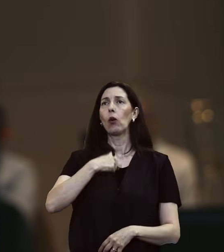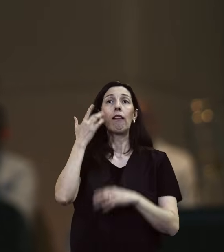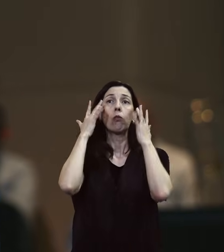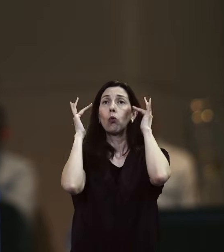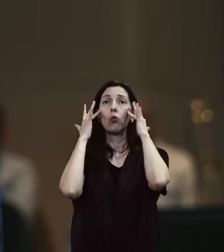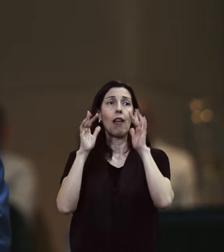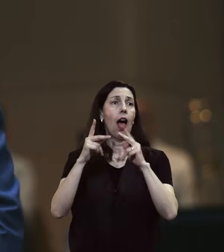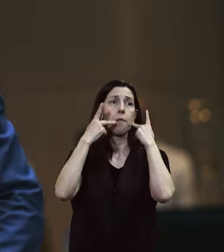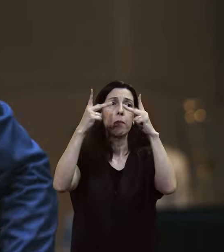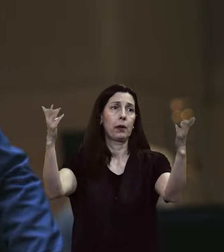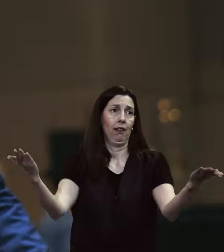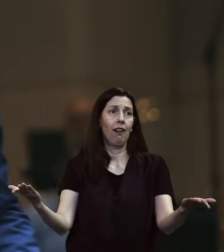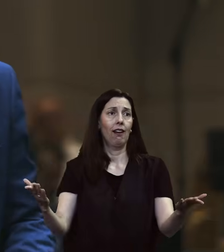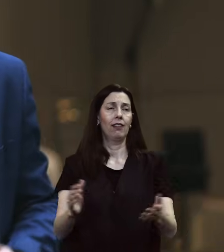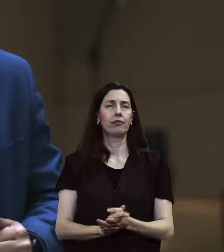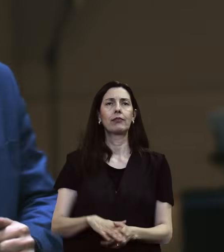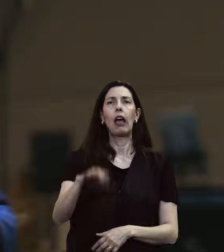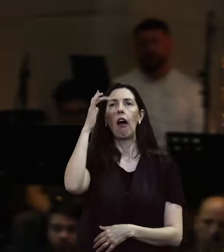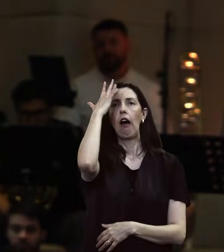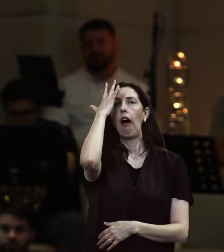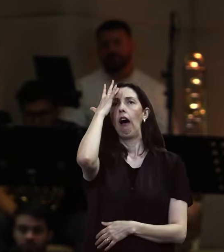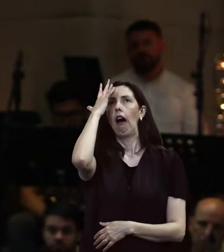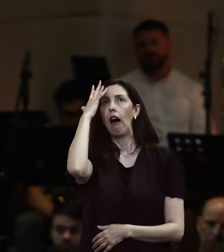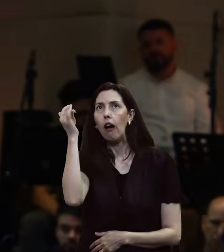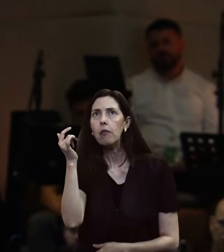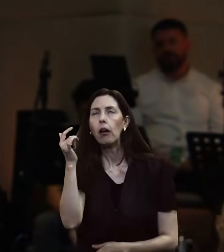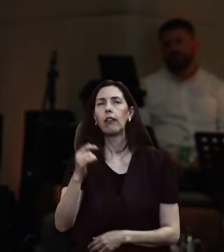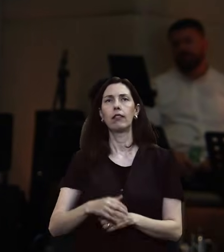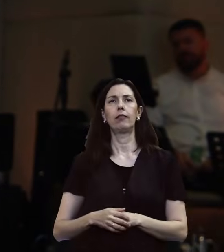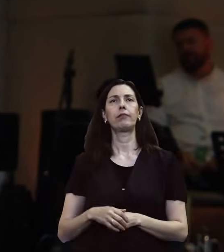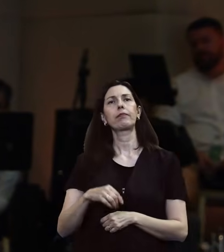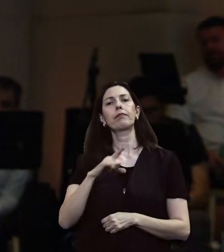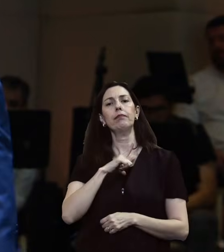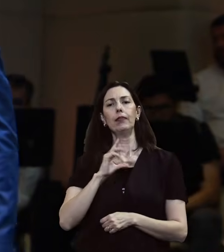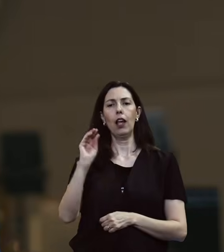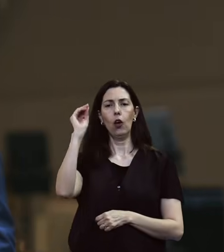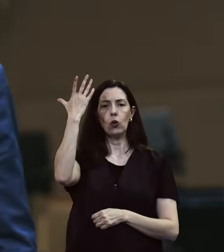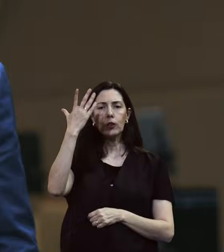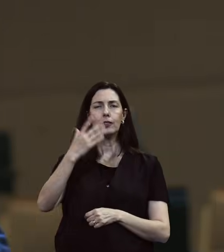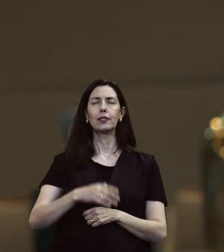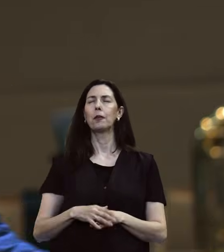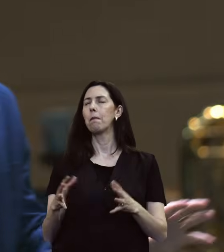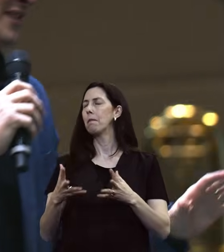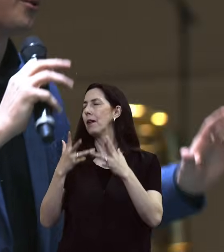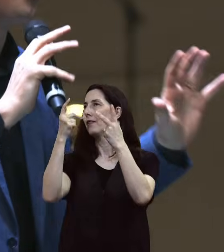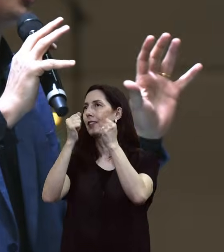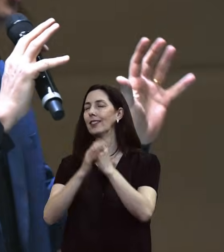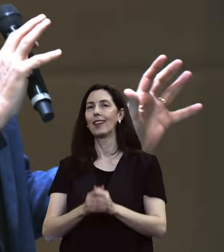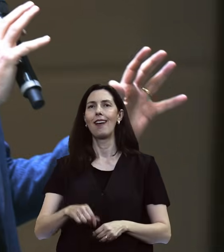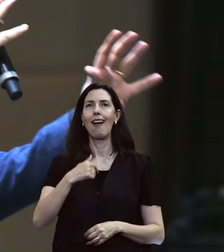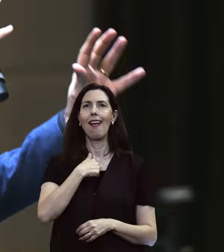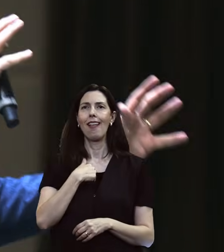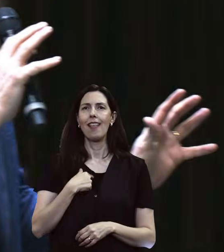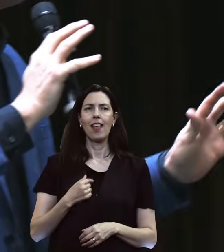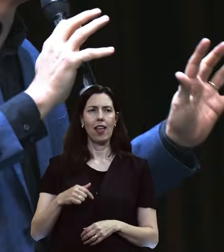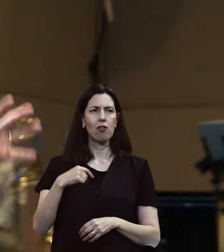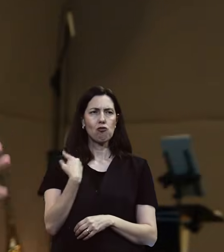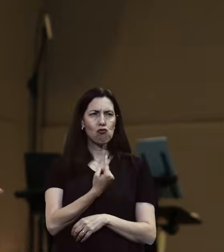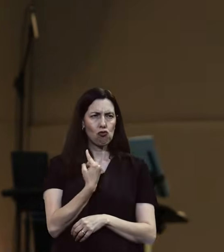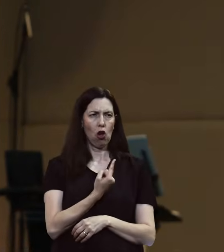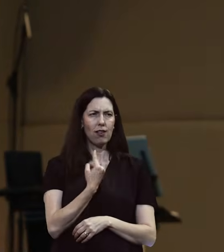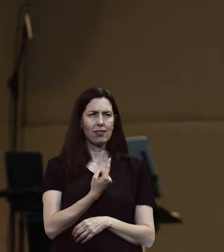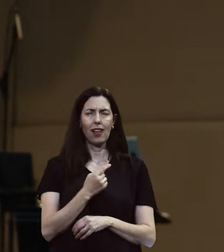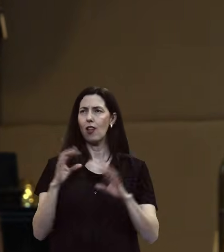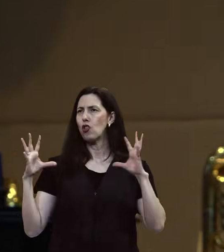pregar. No outro dia, algo maravilhoso aconteceu. Sabe, quando eu estava no auditório sozinho, todo mundo